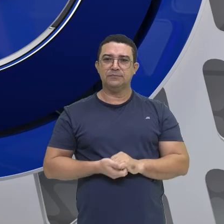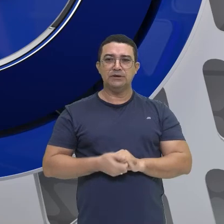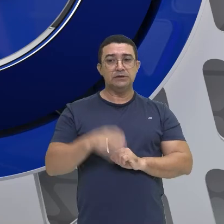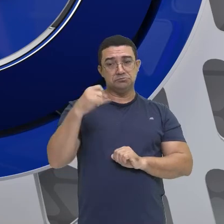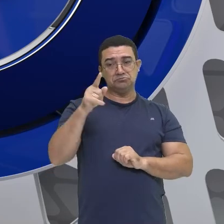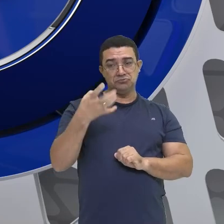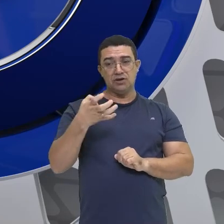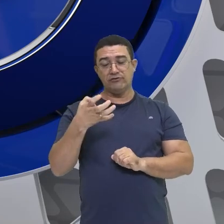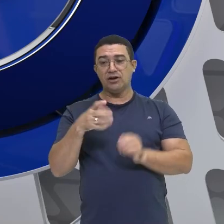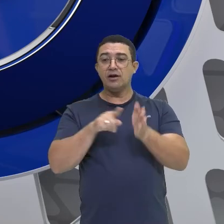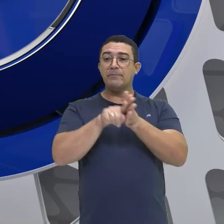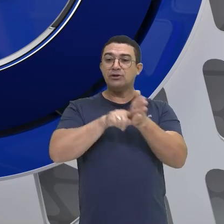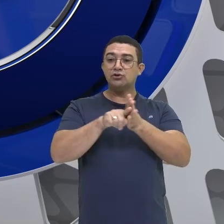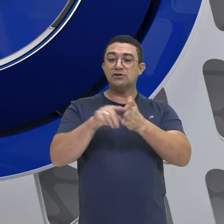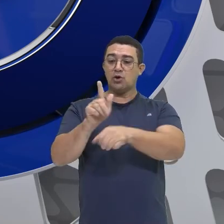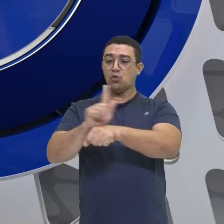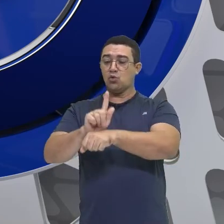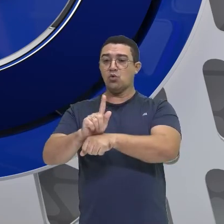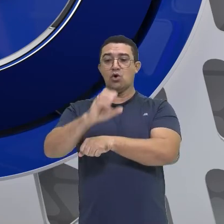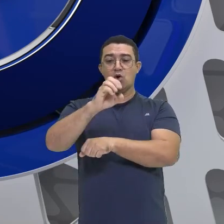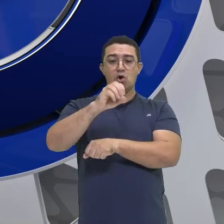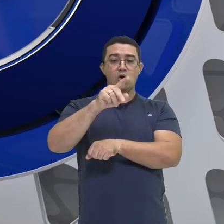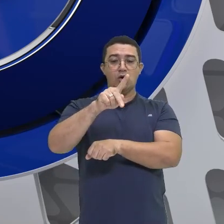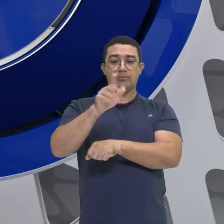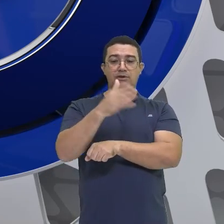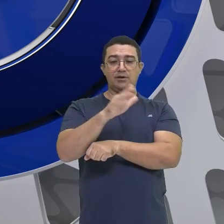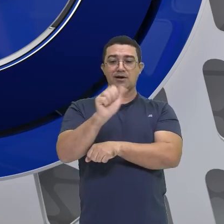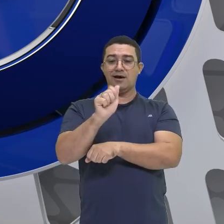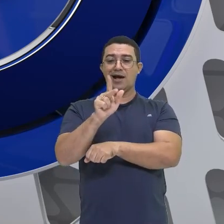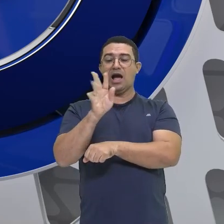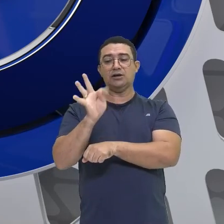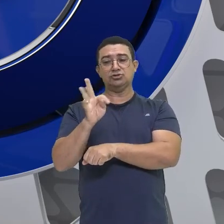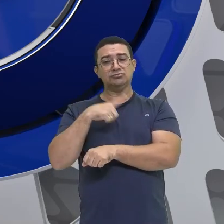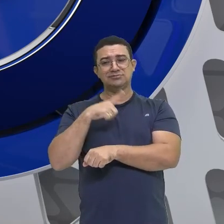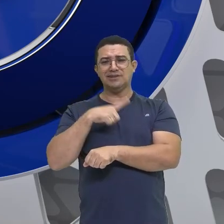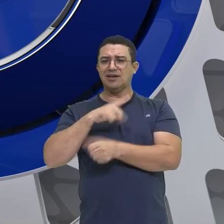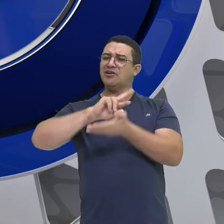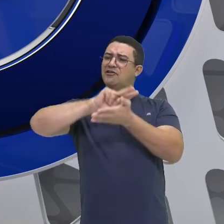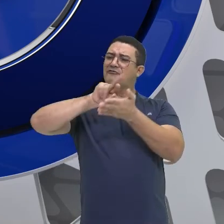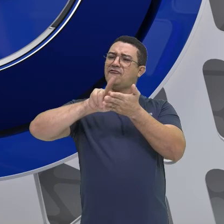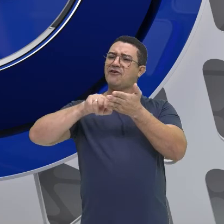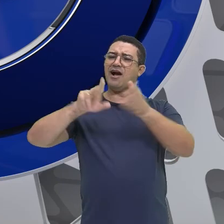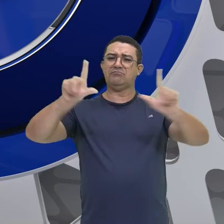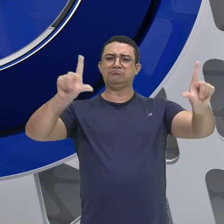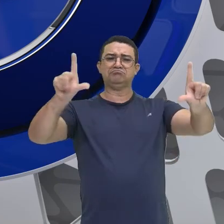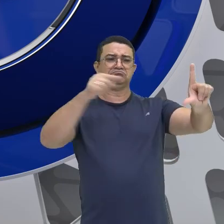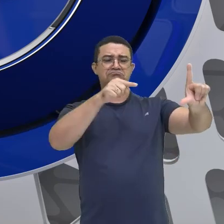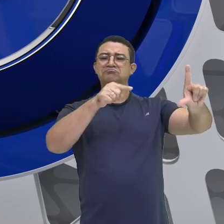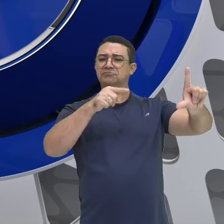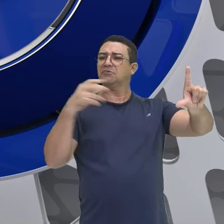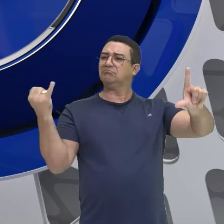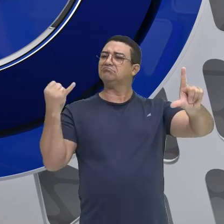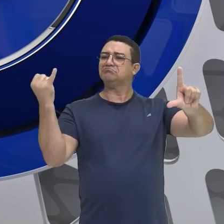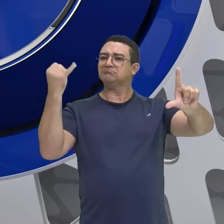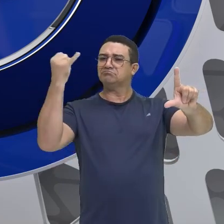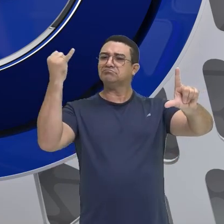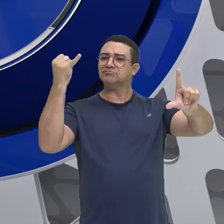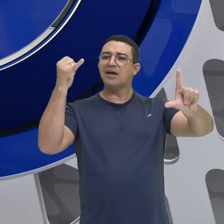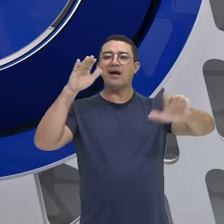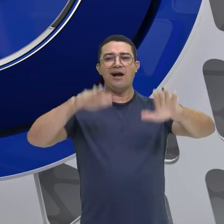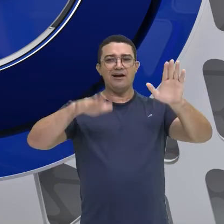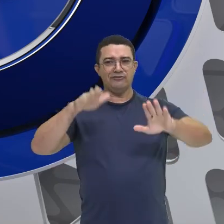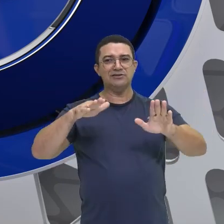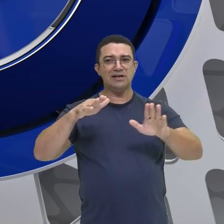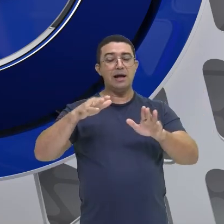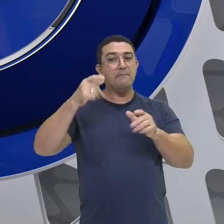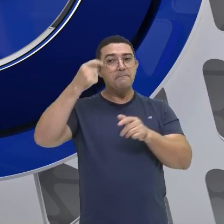Google, procure aí op-art, que tem várias obras interessantes, que faz a gente perceber que a nossa mente ela é